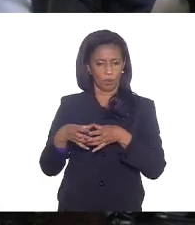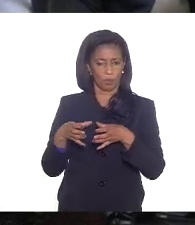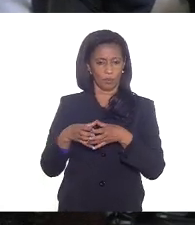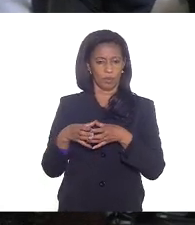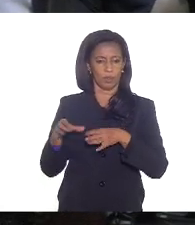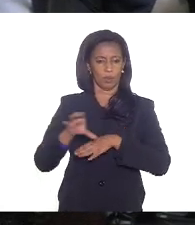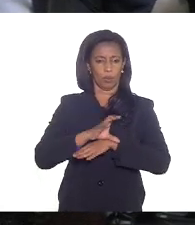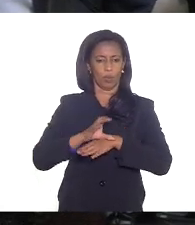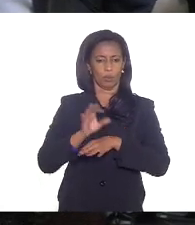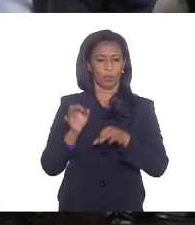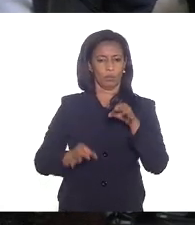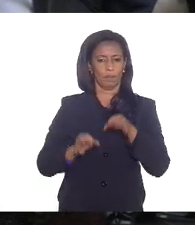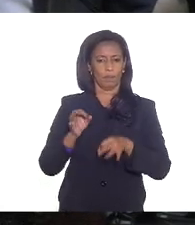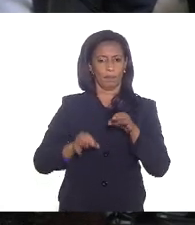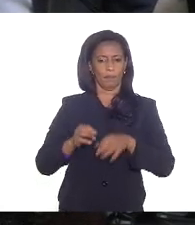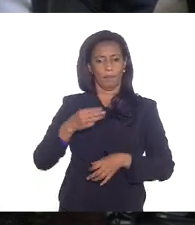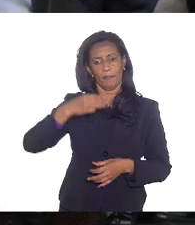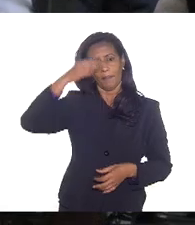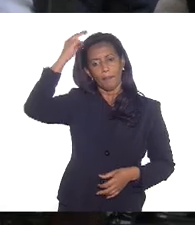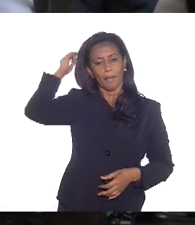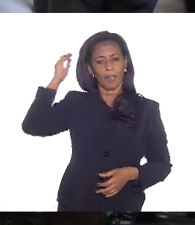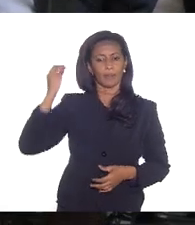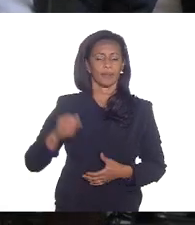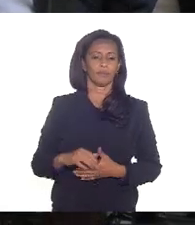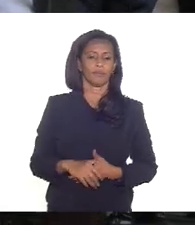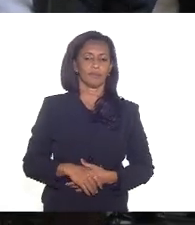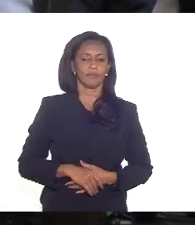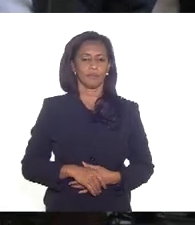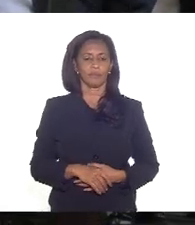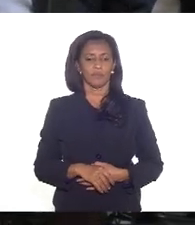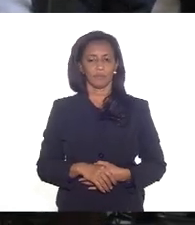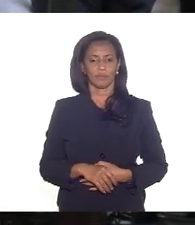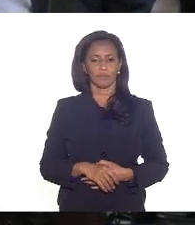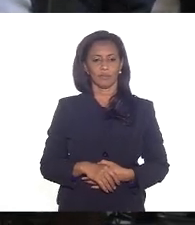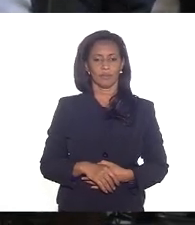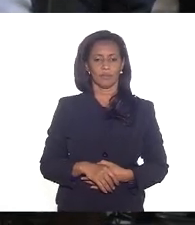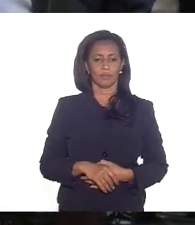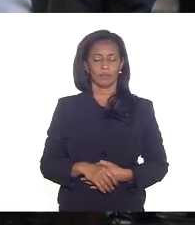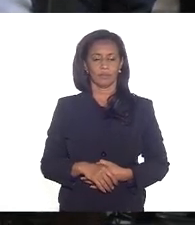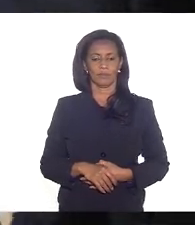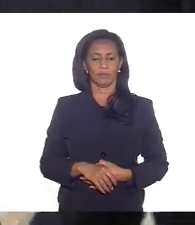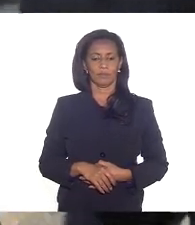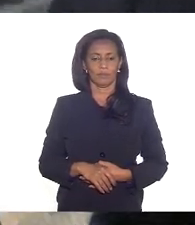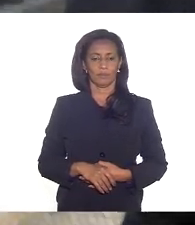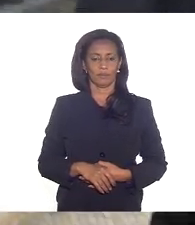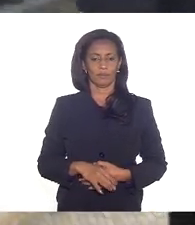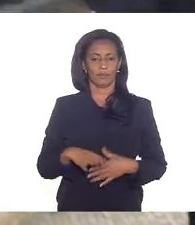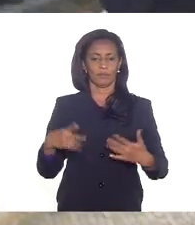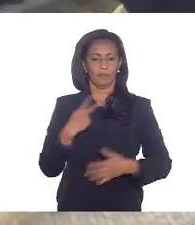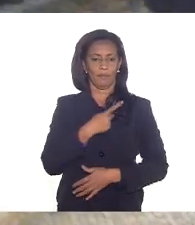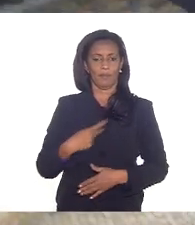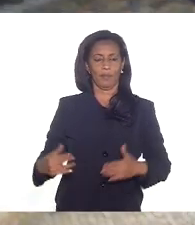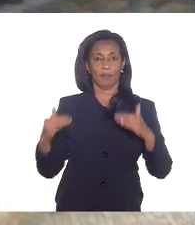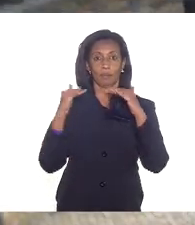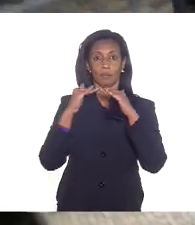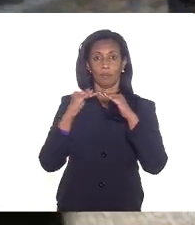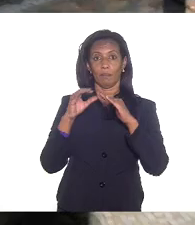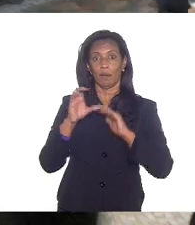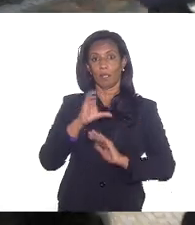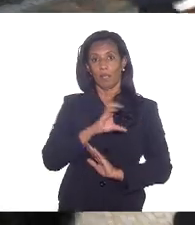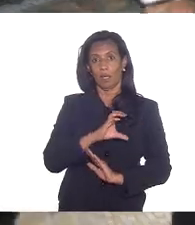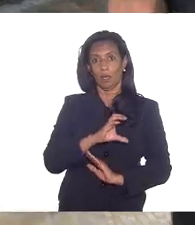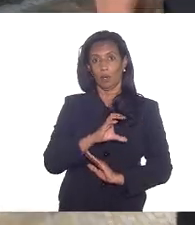condição notícia Deputado Márcio Pacheco o deputado Márcio Pacheco seu presente parecer pela constitucionalidade